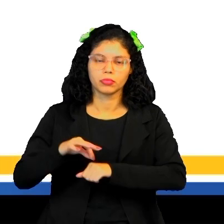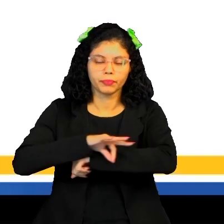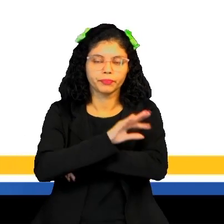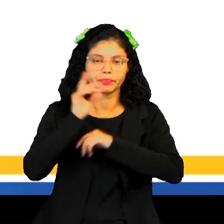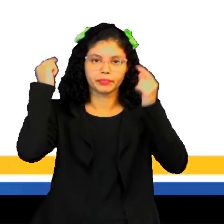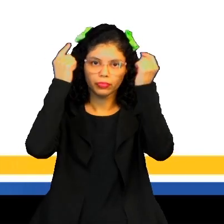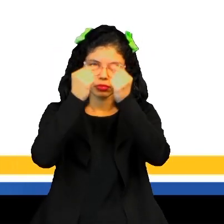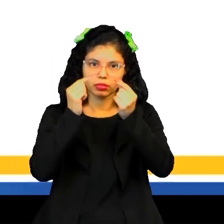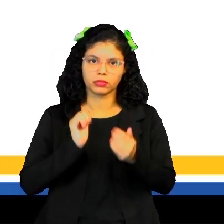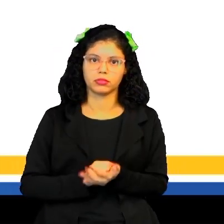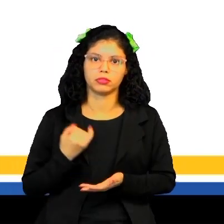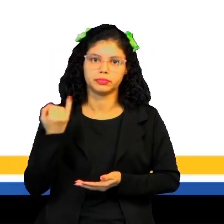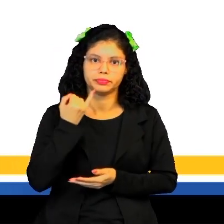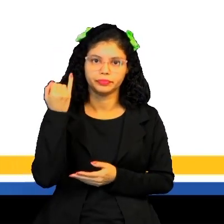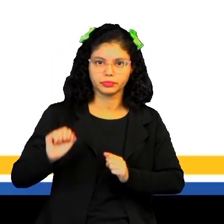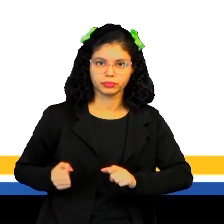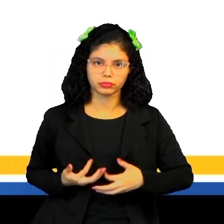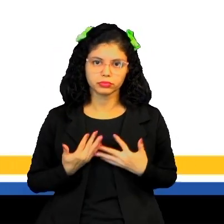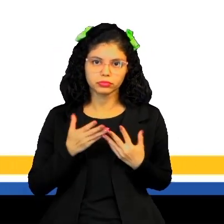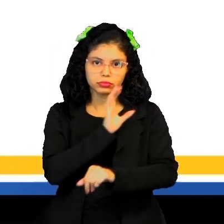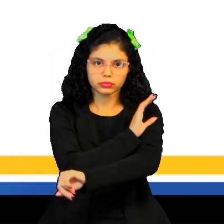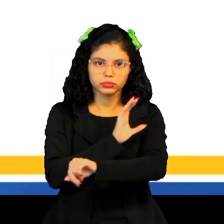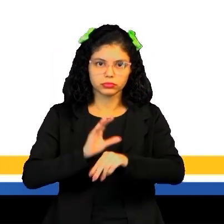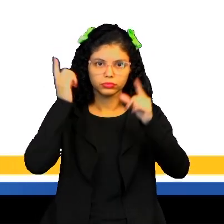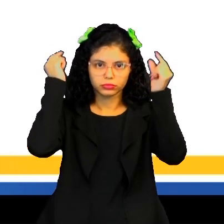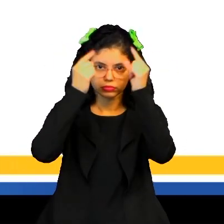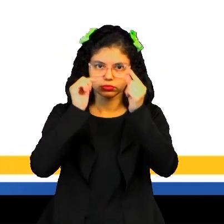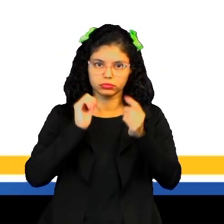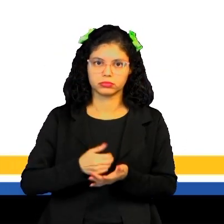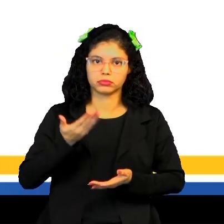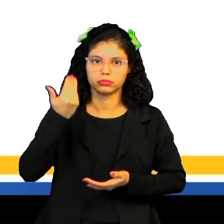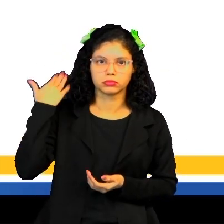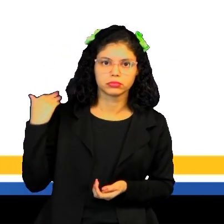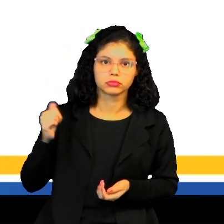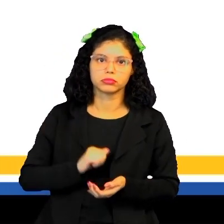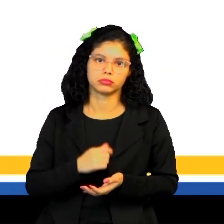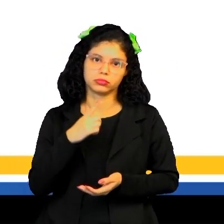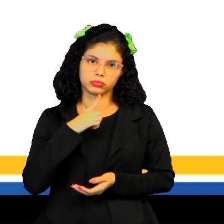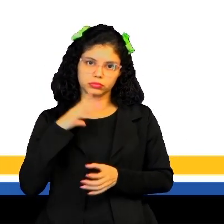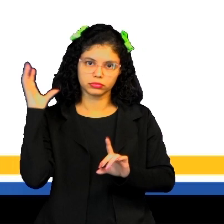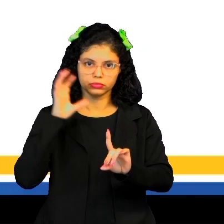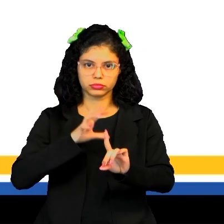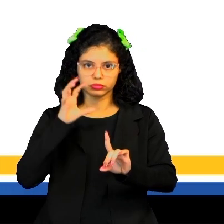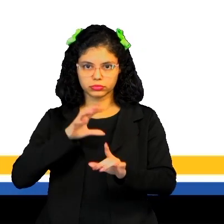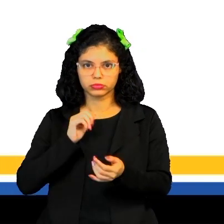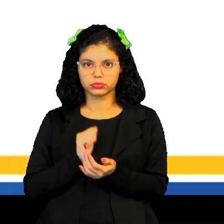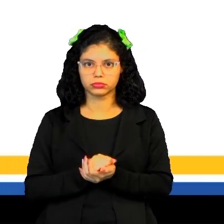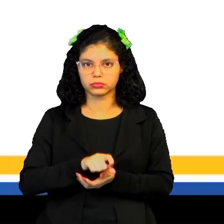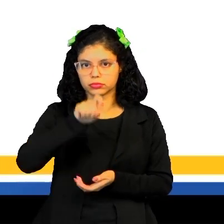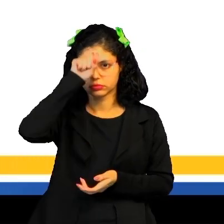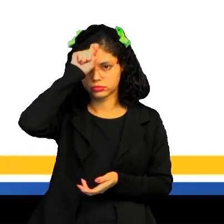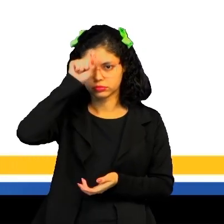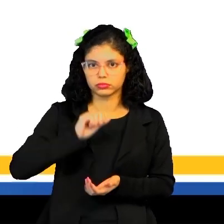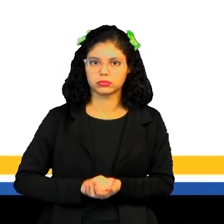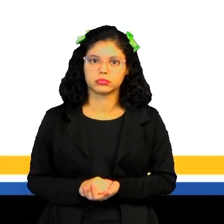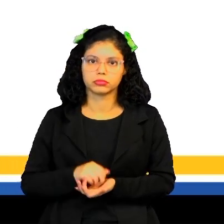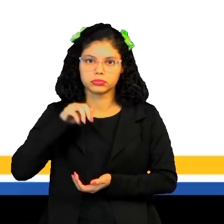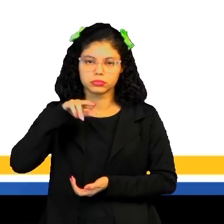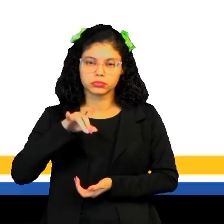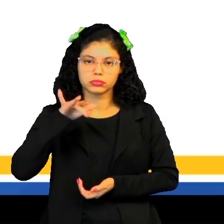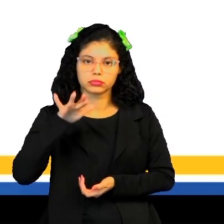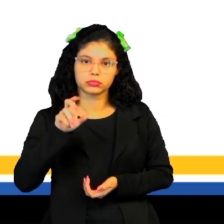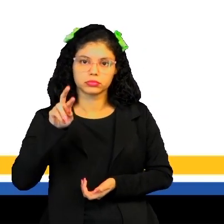arquitetura grega foi a principal manifestação cultural da Grécia Antiga, pois recebeu muita influência dos egípcios